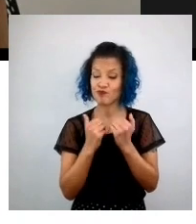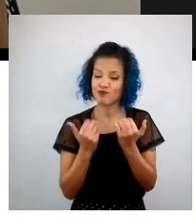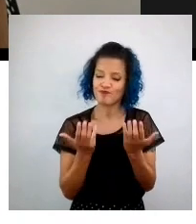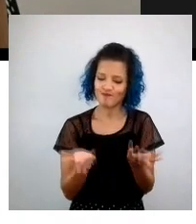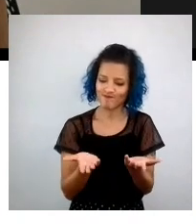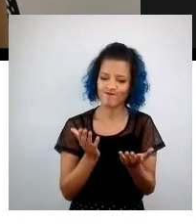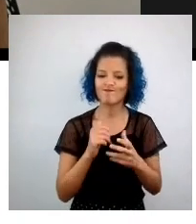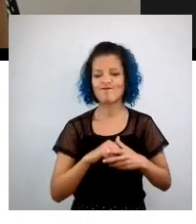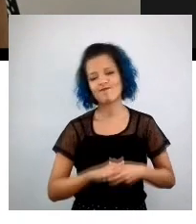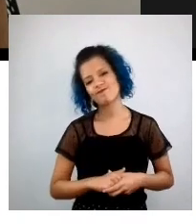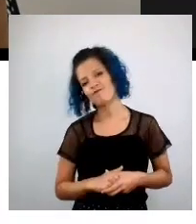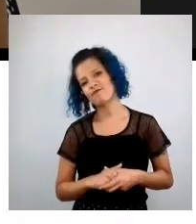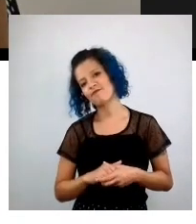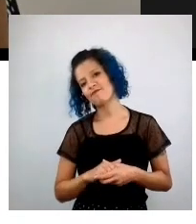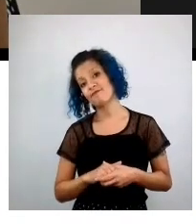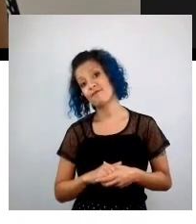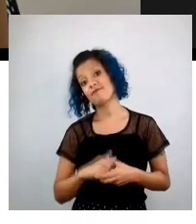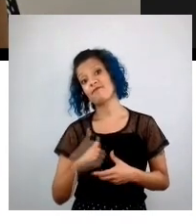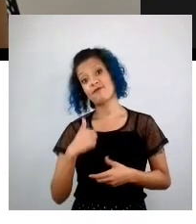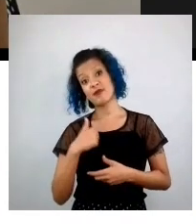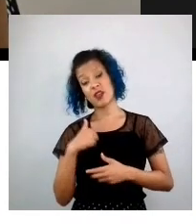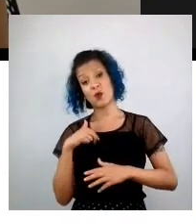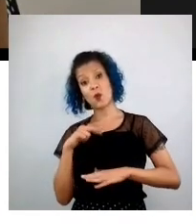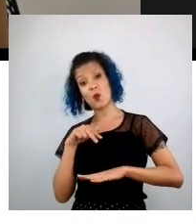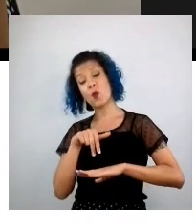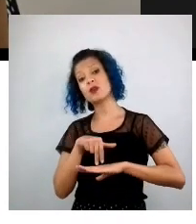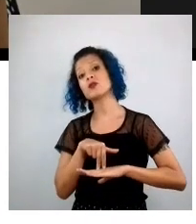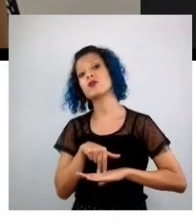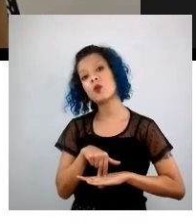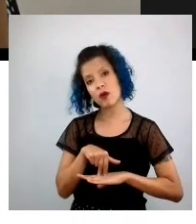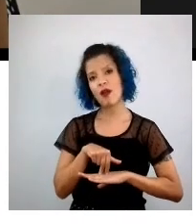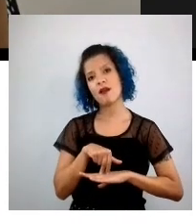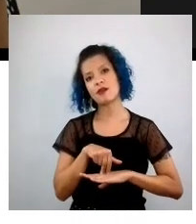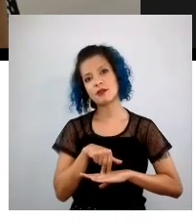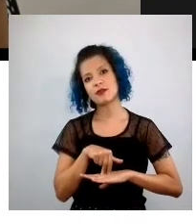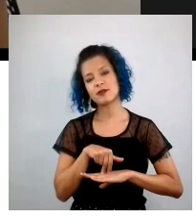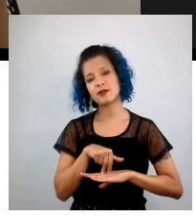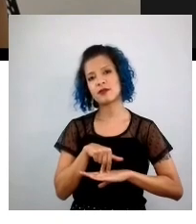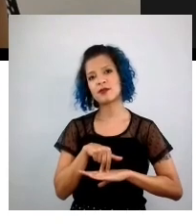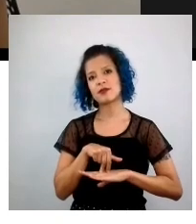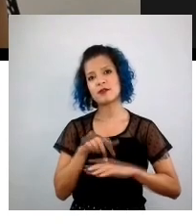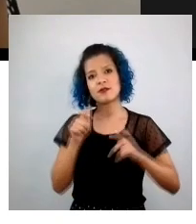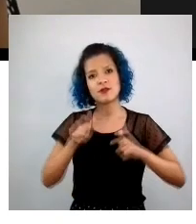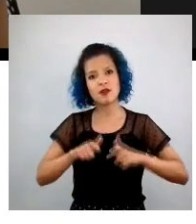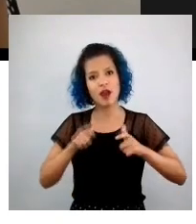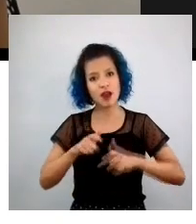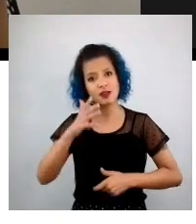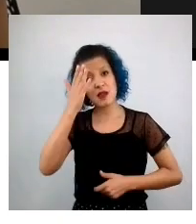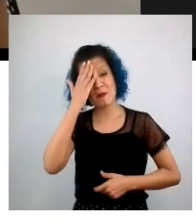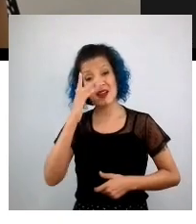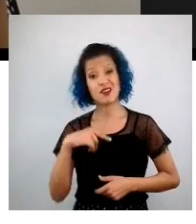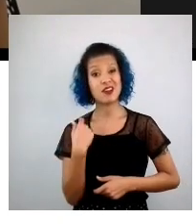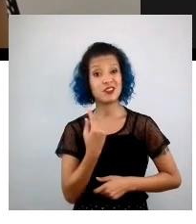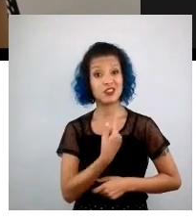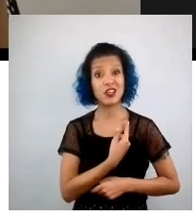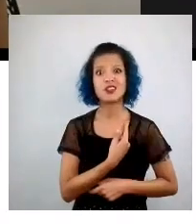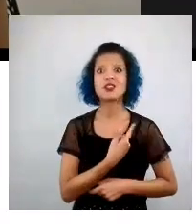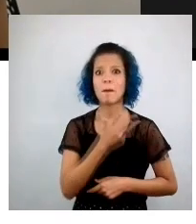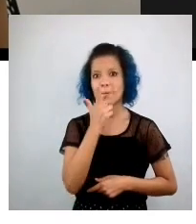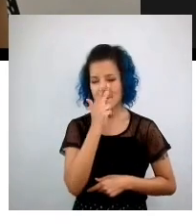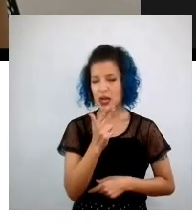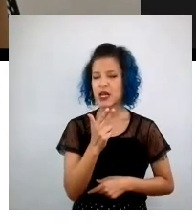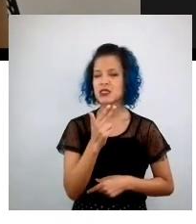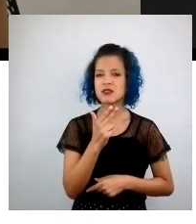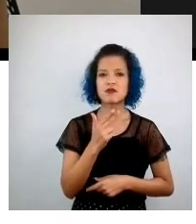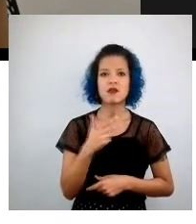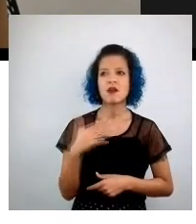gente está ali demandado, né, sendo demandado como se tivéssemos todas as respostas, mas